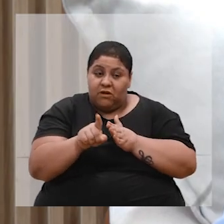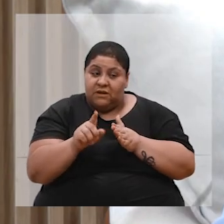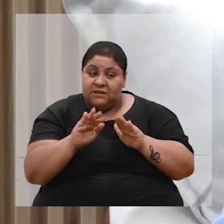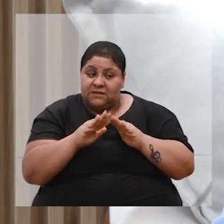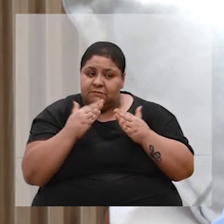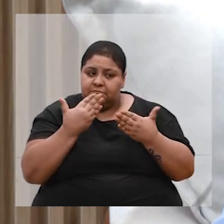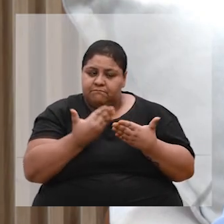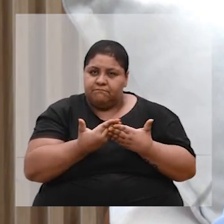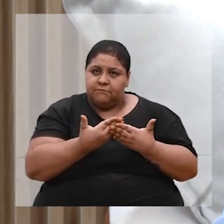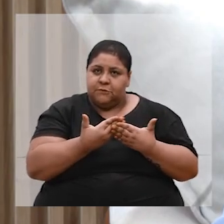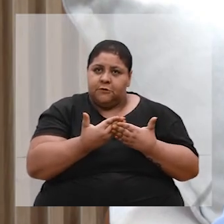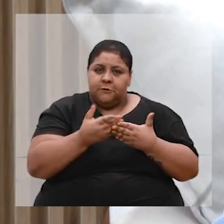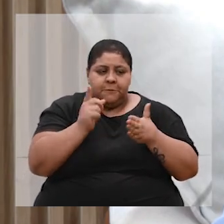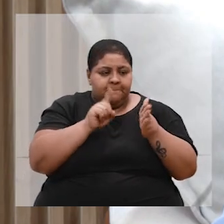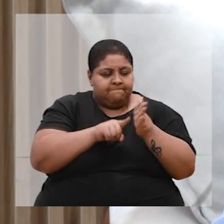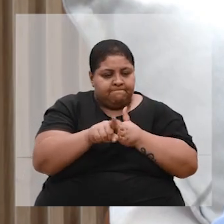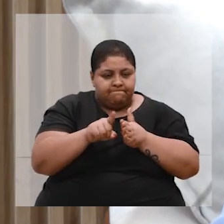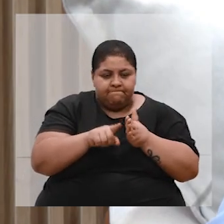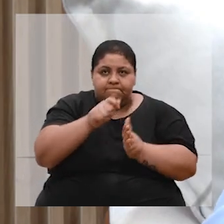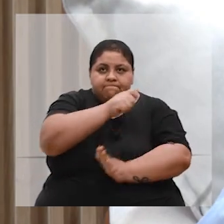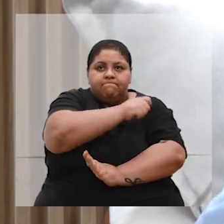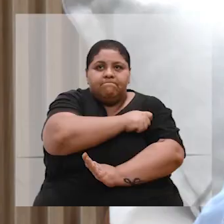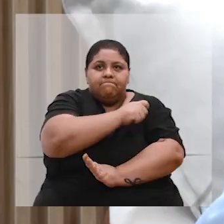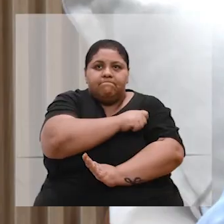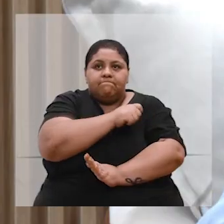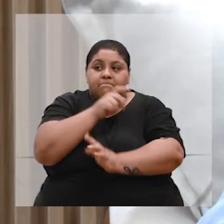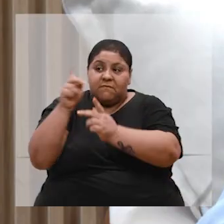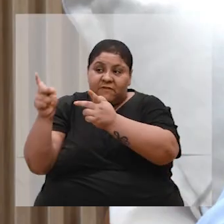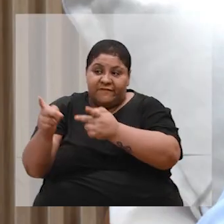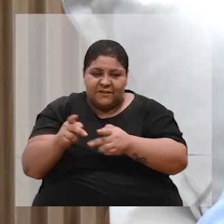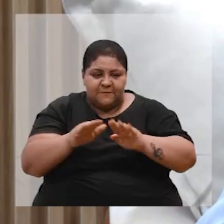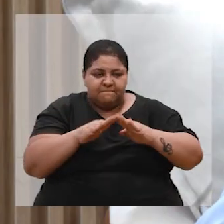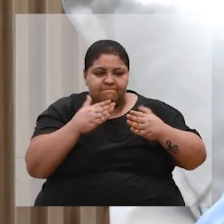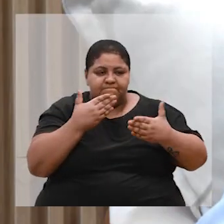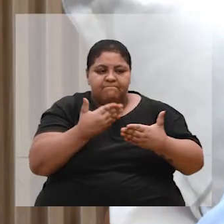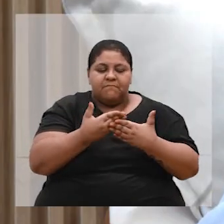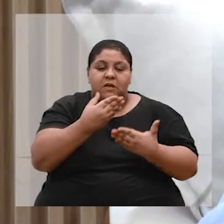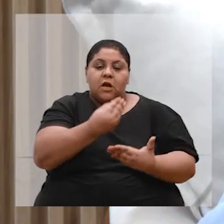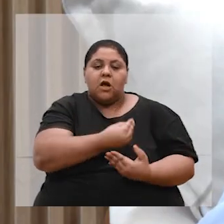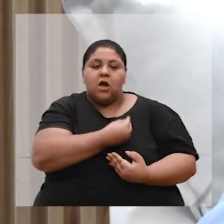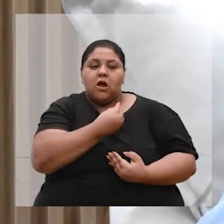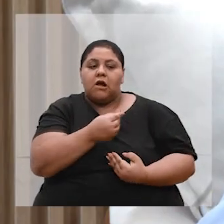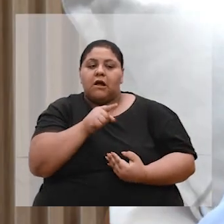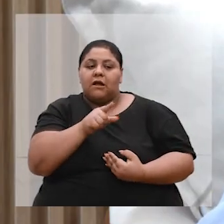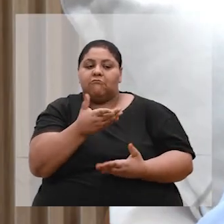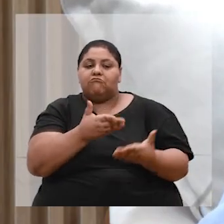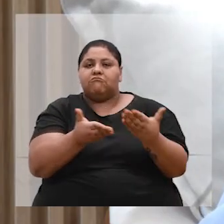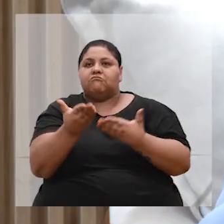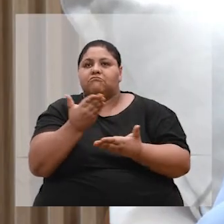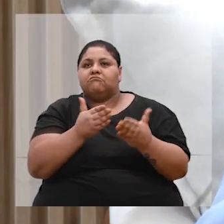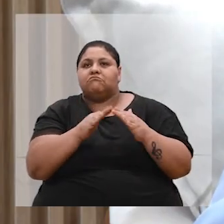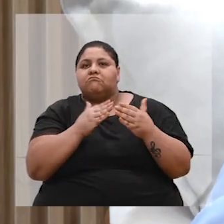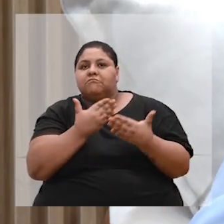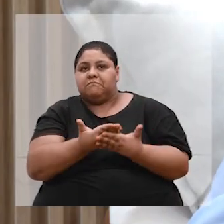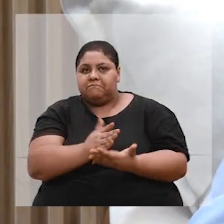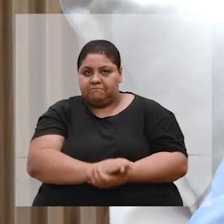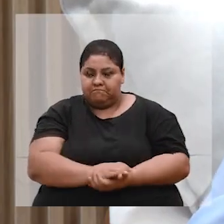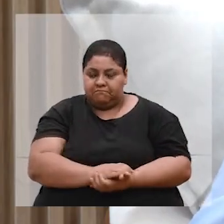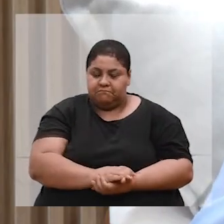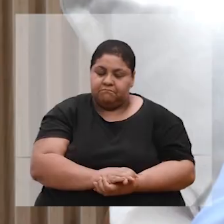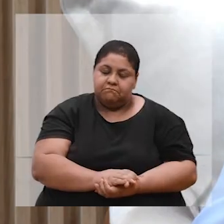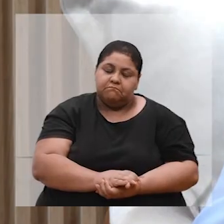na escola, que era pesquisador, alunos que iam na escola para viver essas dinâmicas da